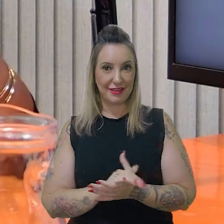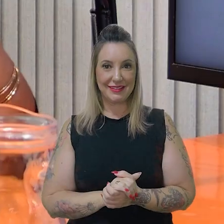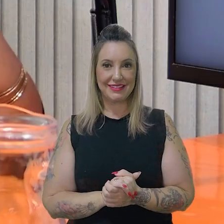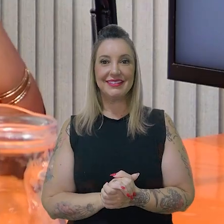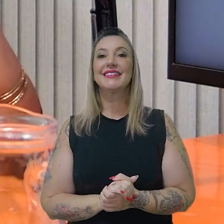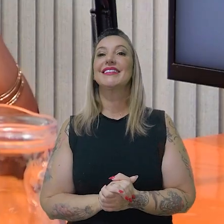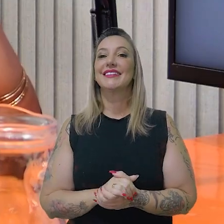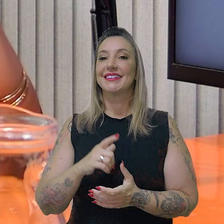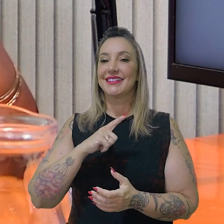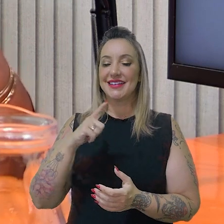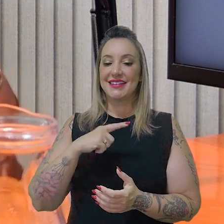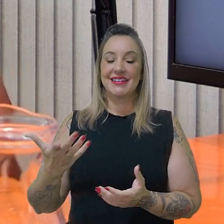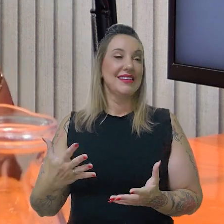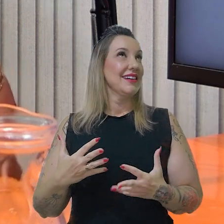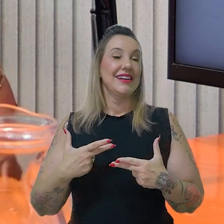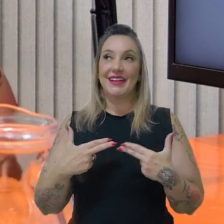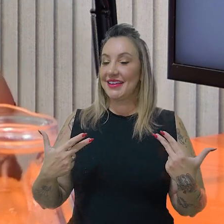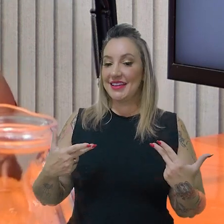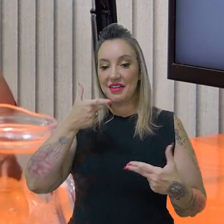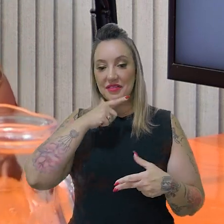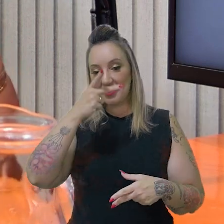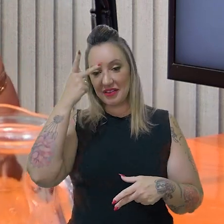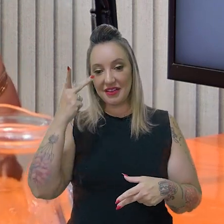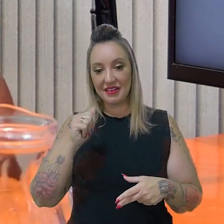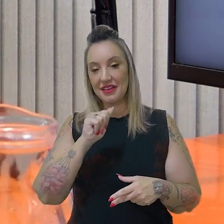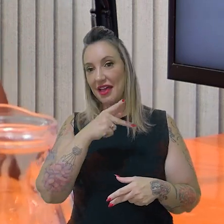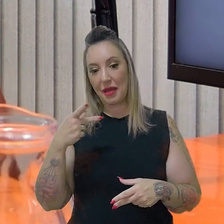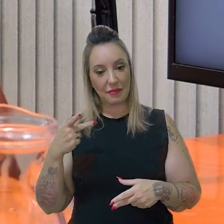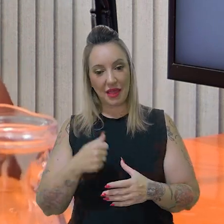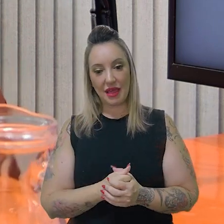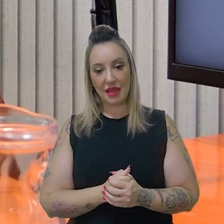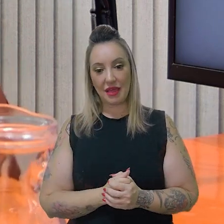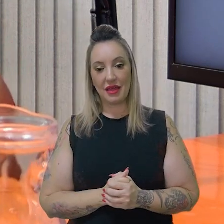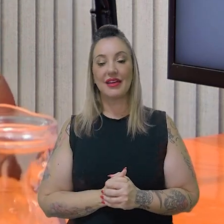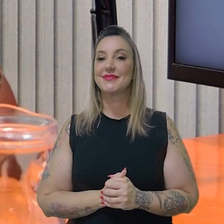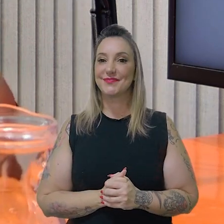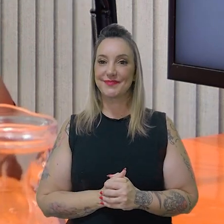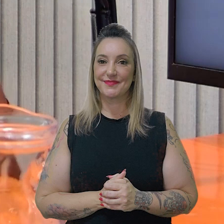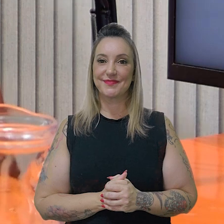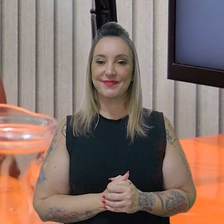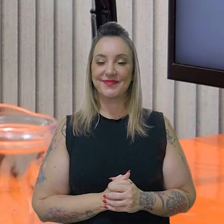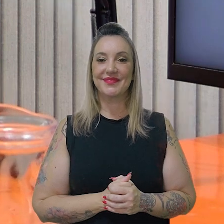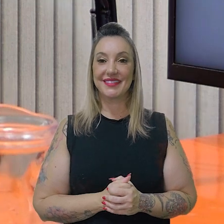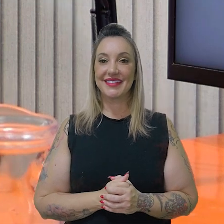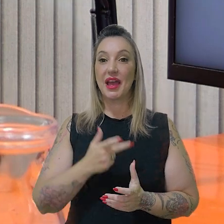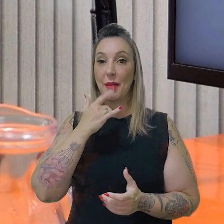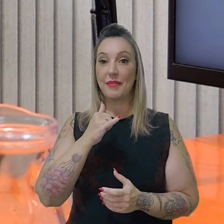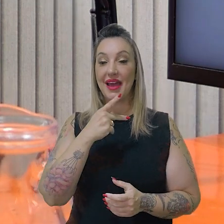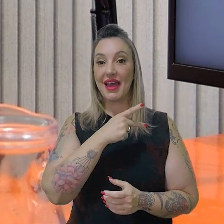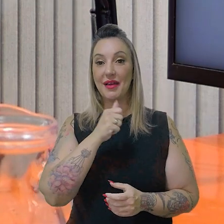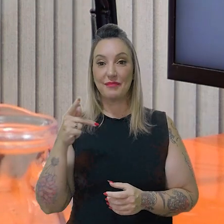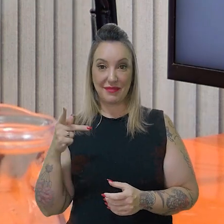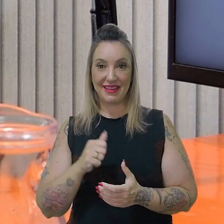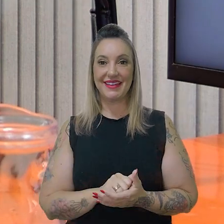tudo hoje tudo tudo o povo consegue fazer app né quando o meu pai é fazer uma app ah Total app em filtro